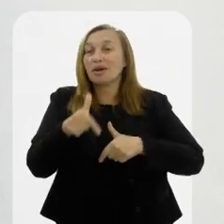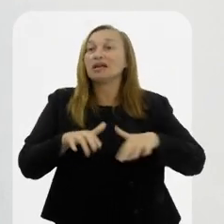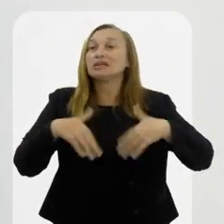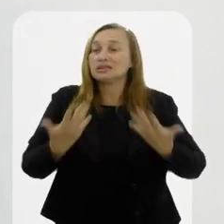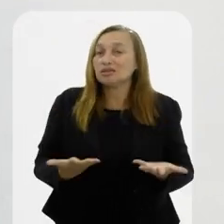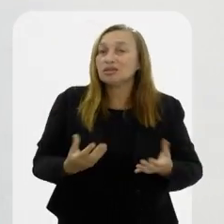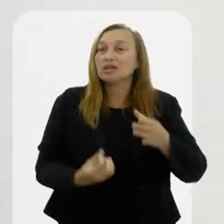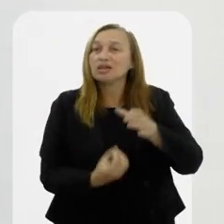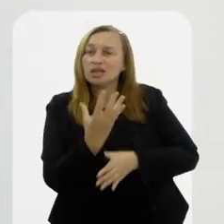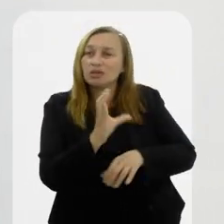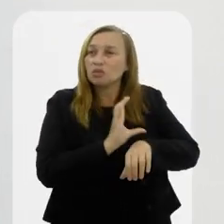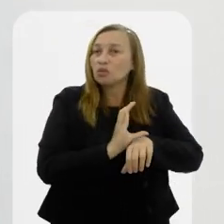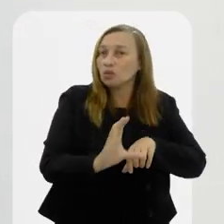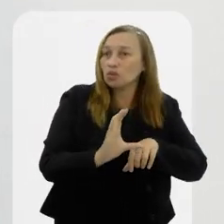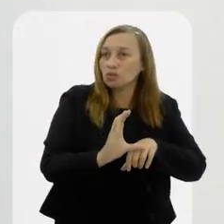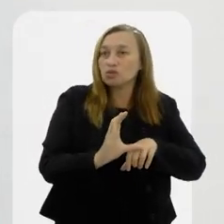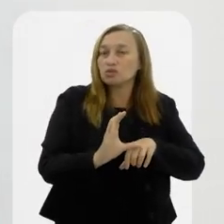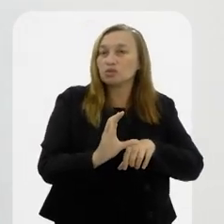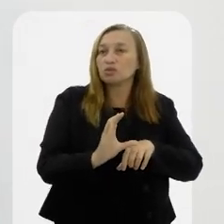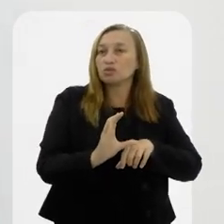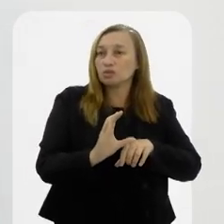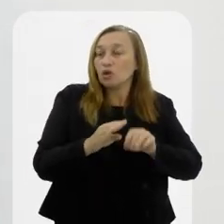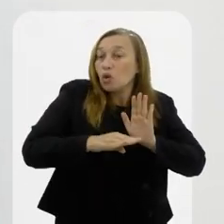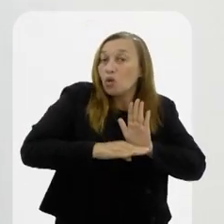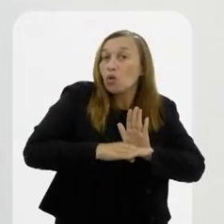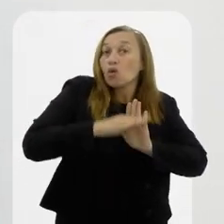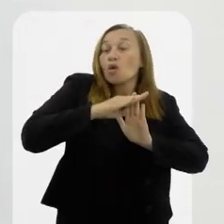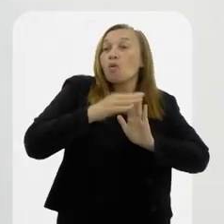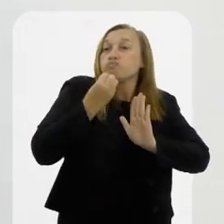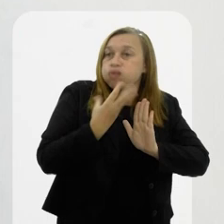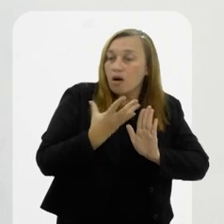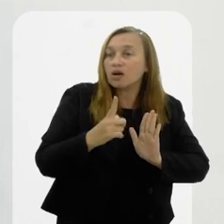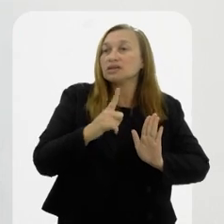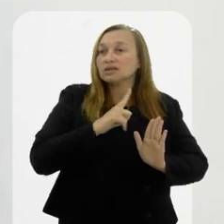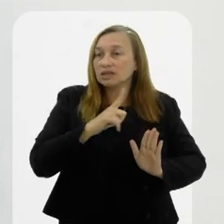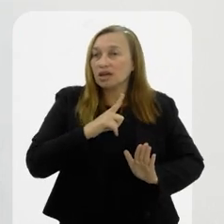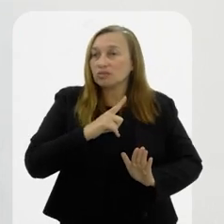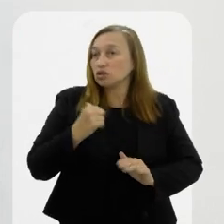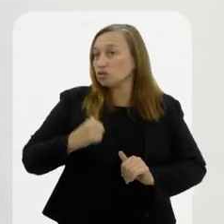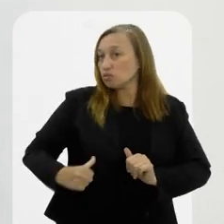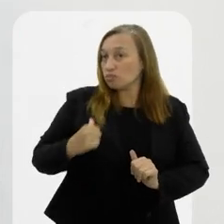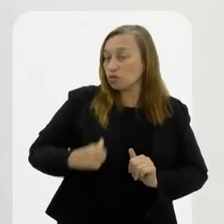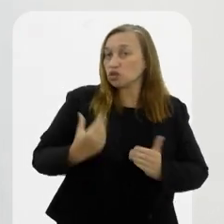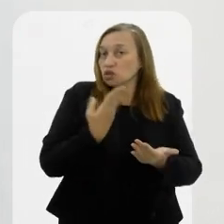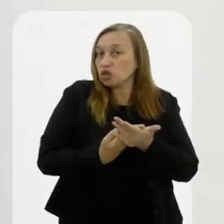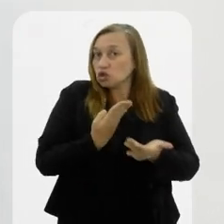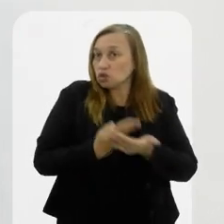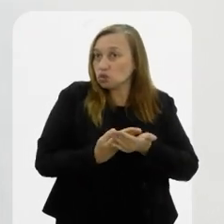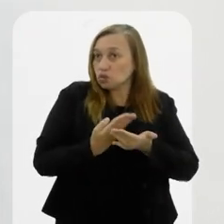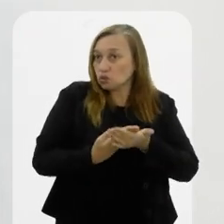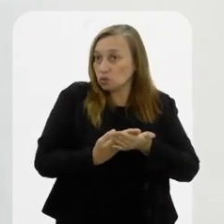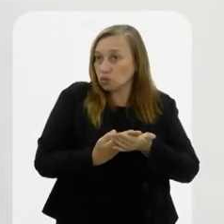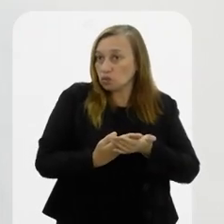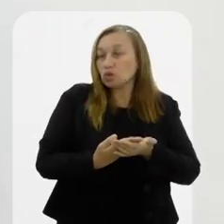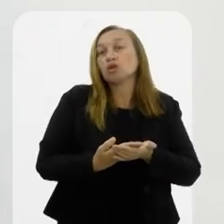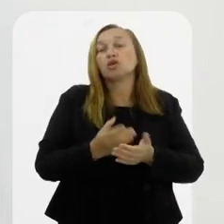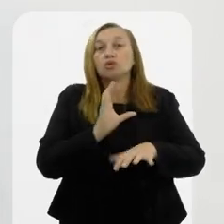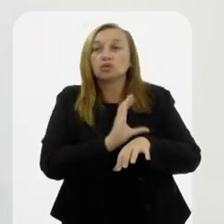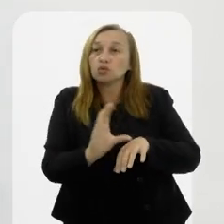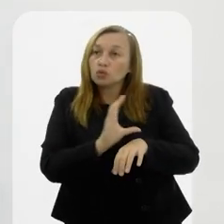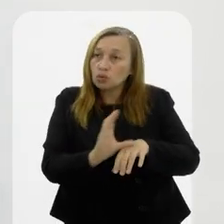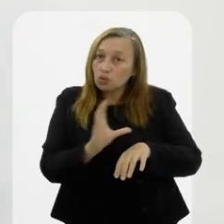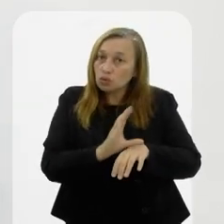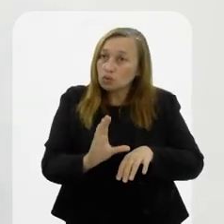para o exercício. Então, nós criamos esse curso num alto nível, nós temos bolsas disponíveis durante no